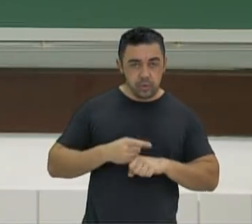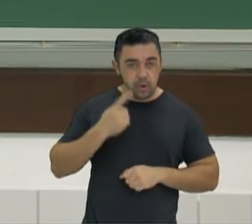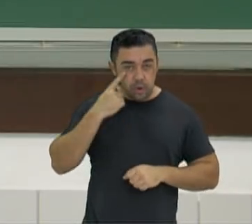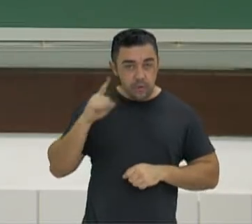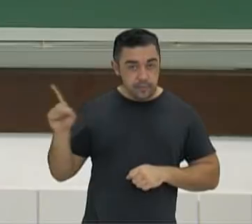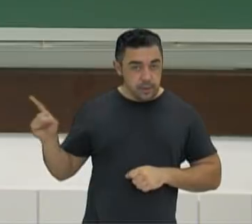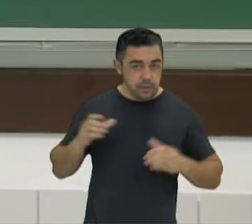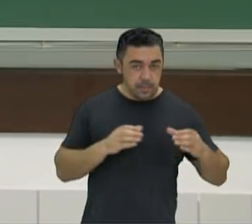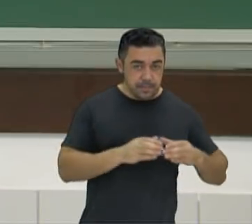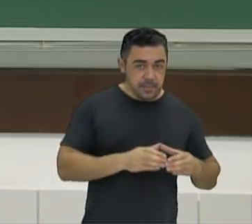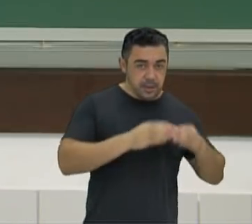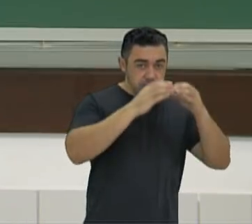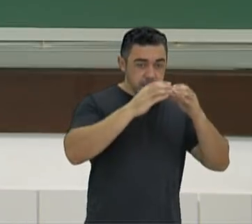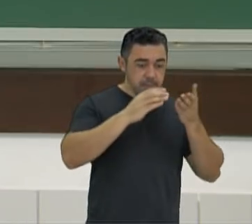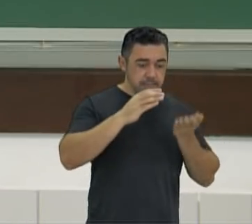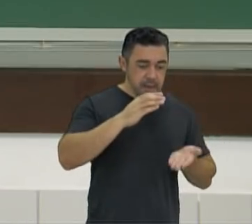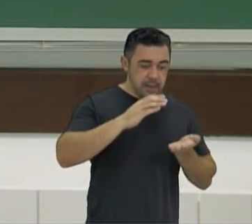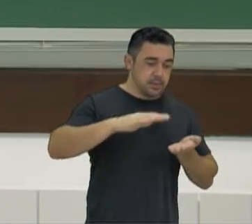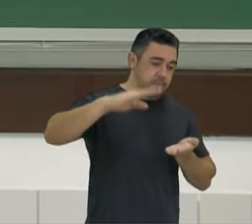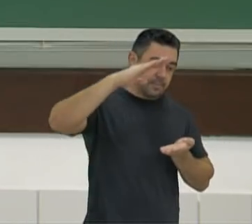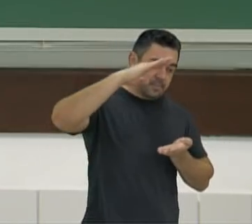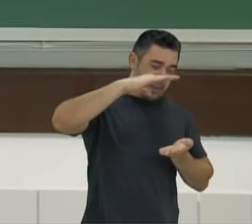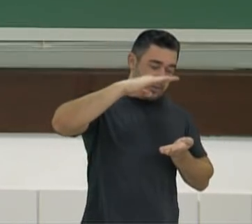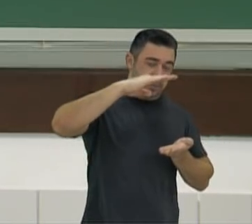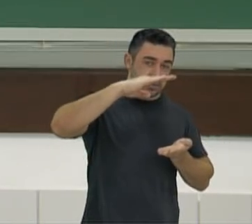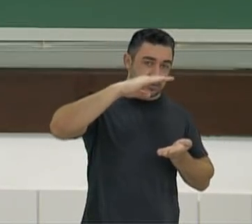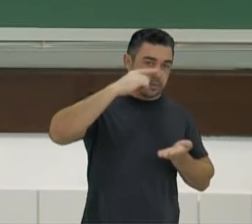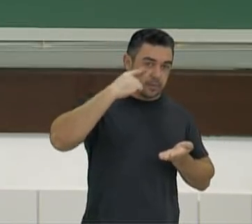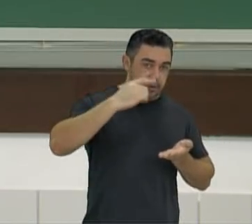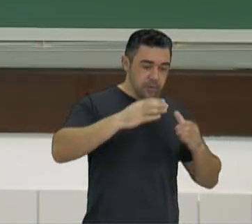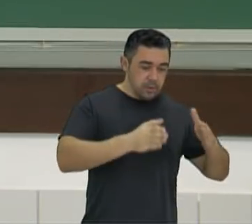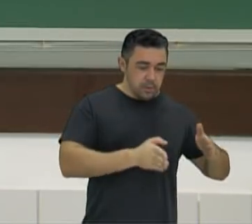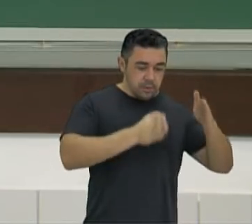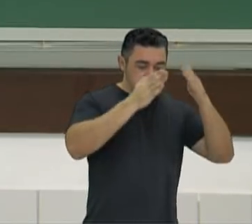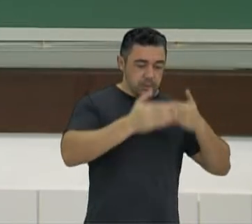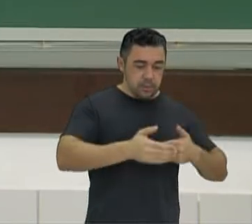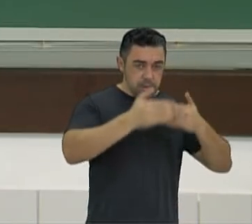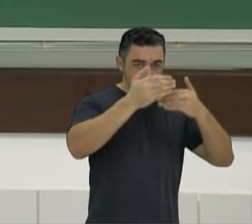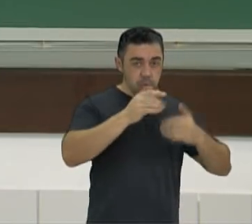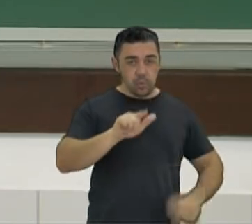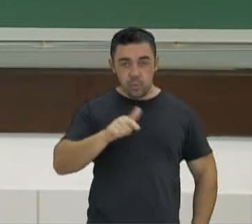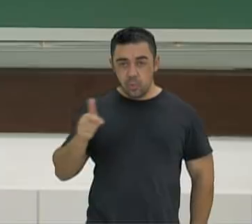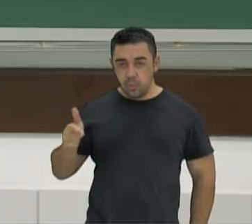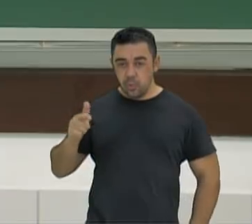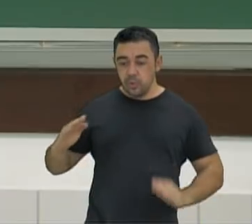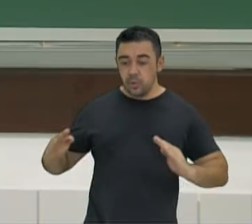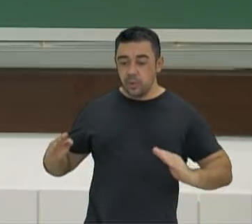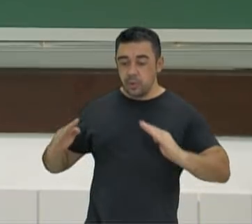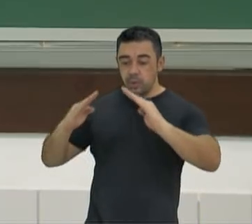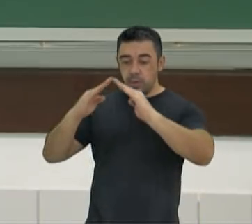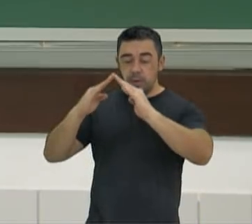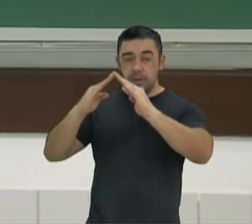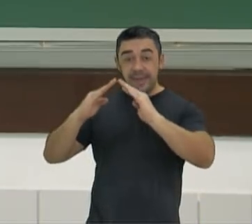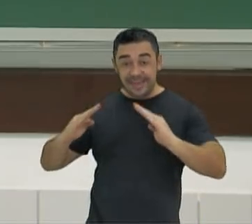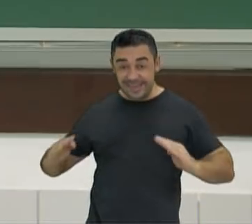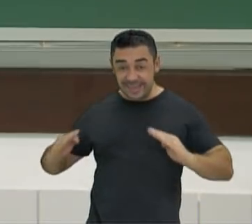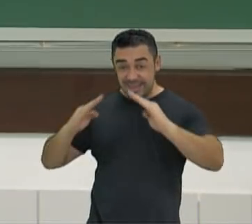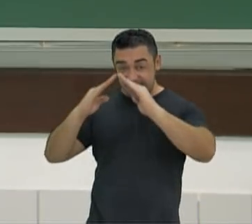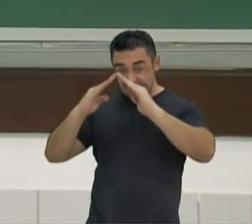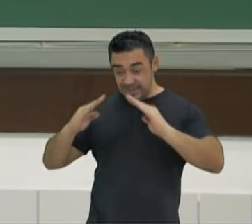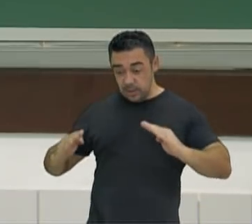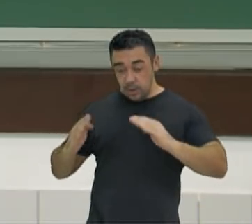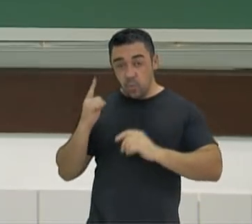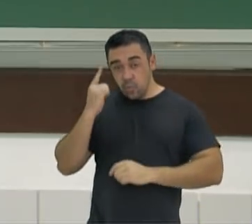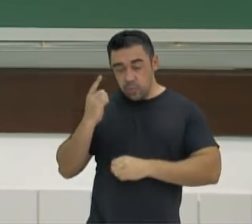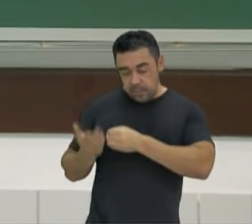um prisma, porque eu tenho duas bases, tudo bem? E aqui eu tenho uma pirâmide, porque eu tenho uma